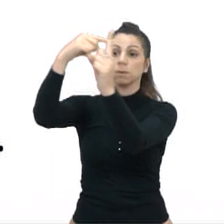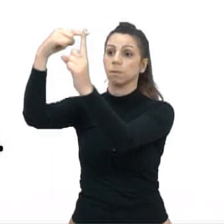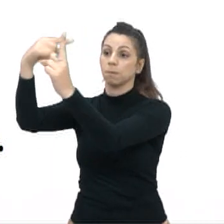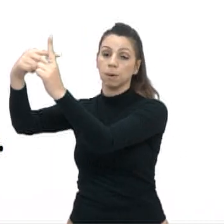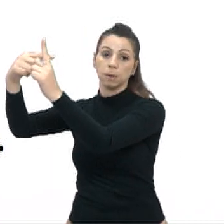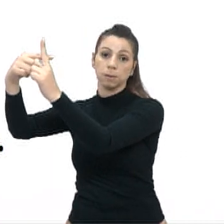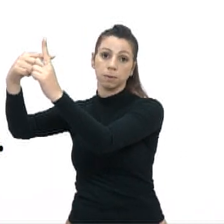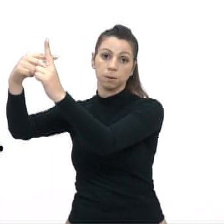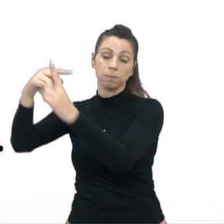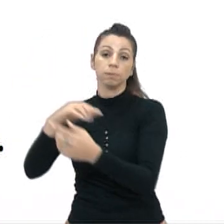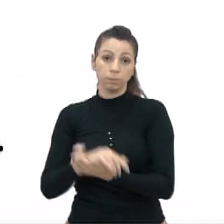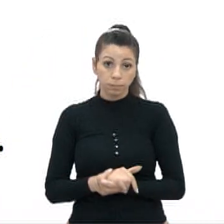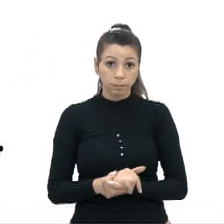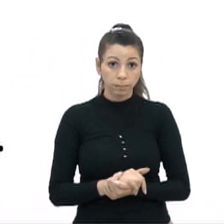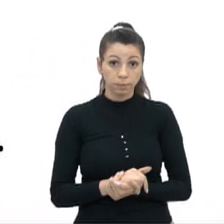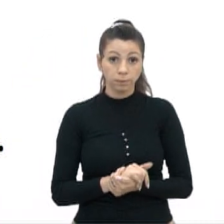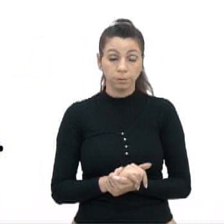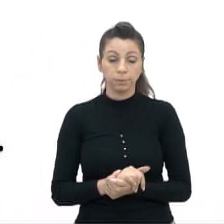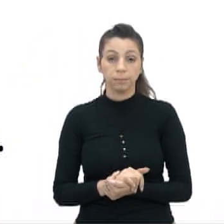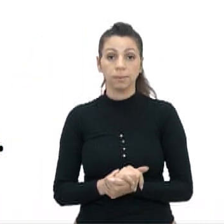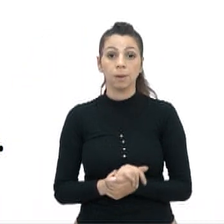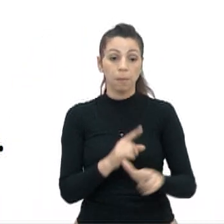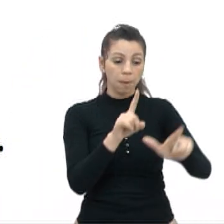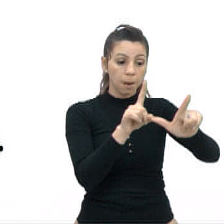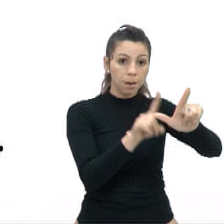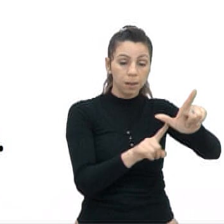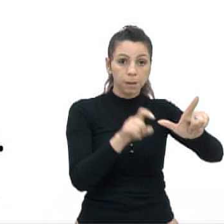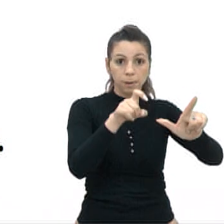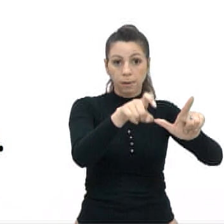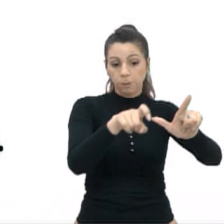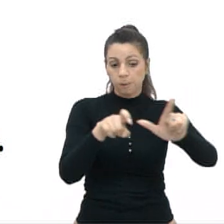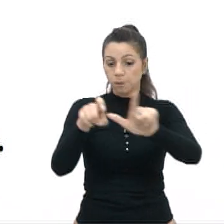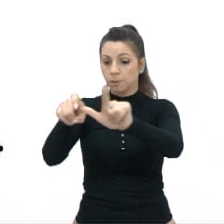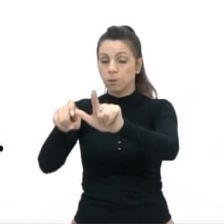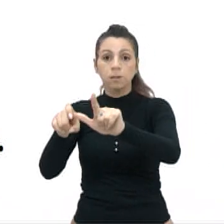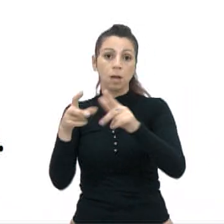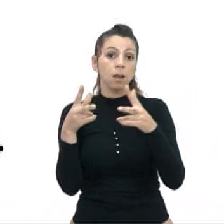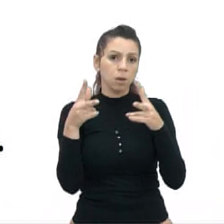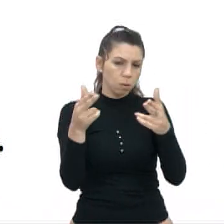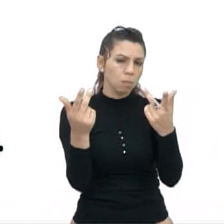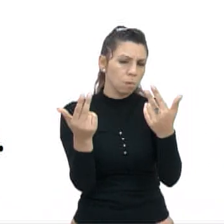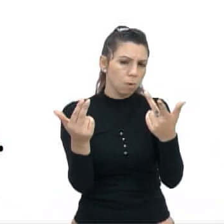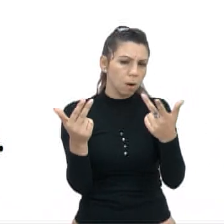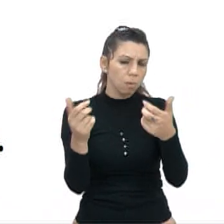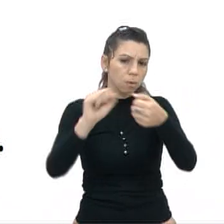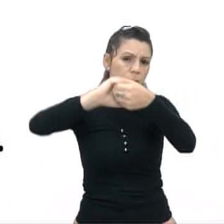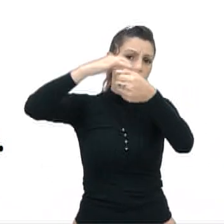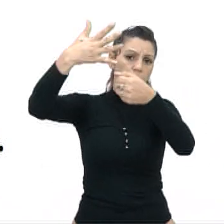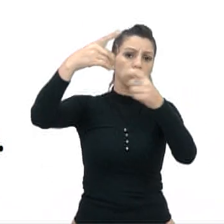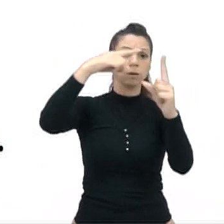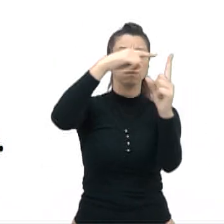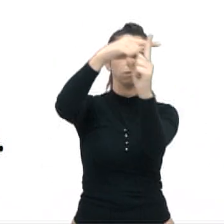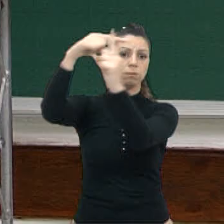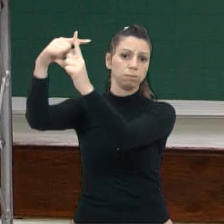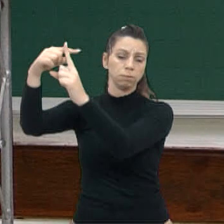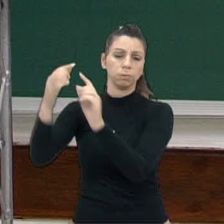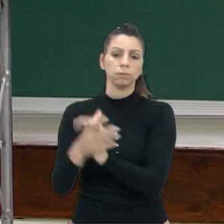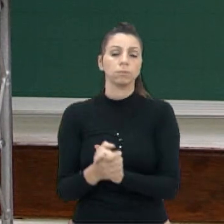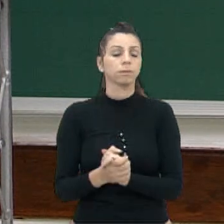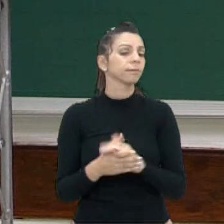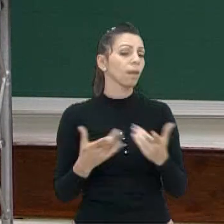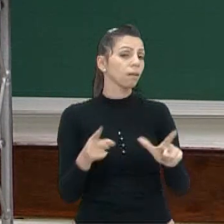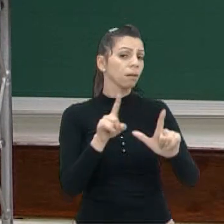base e soma os expoentes. Então, se as letras forem iguais, soma os expoentes. Bem tranquilo. E se as letras